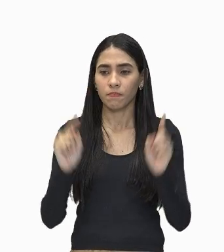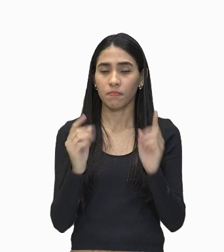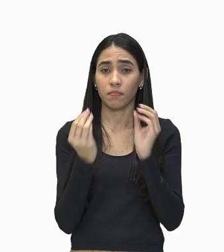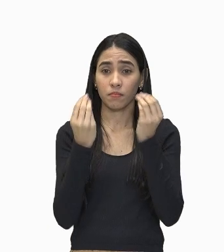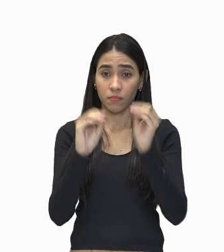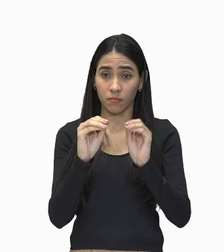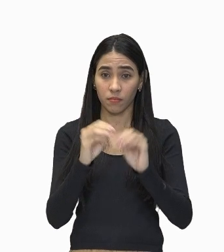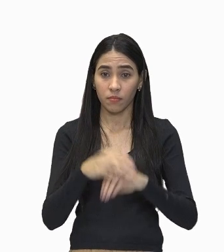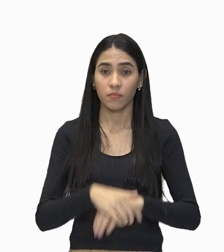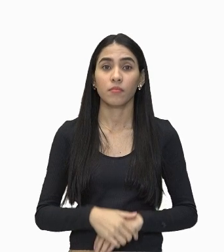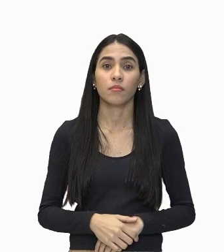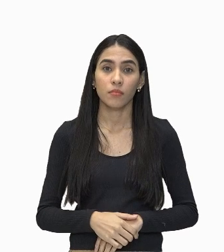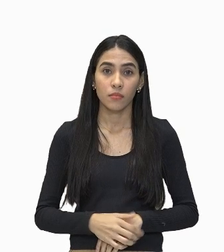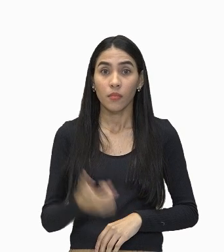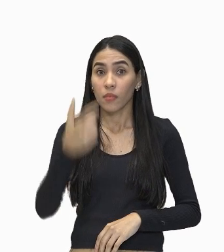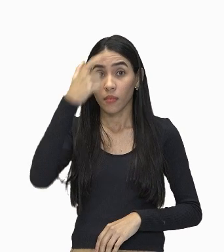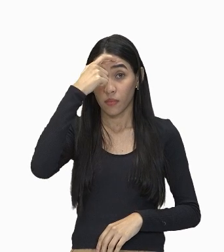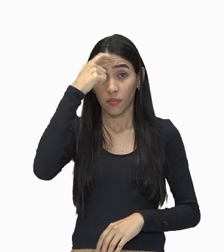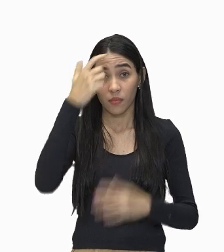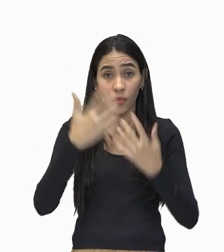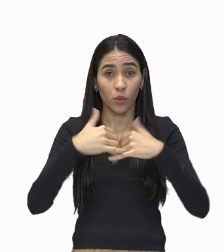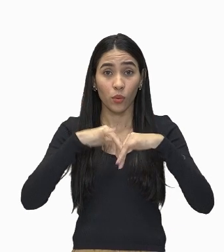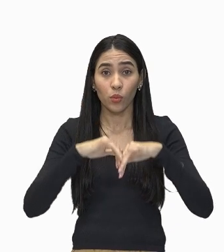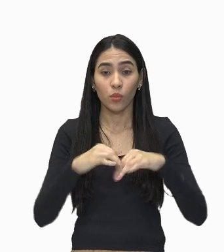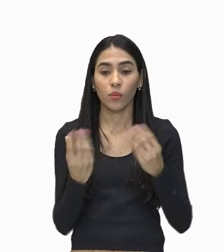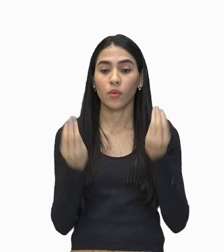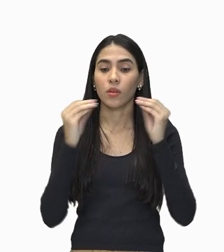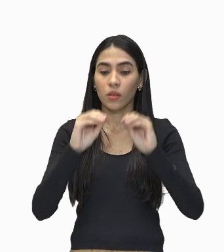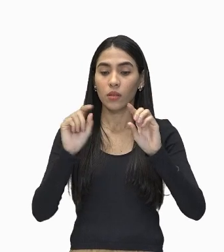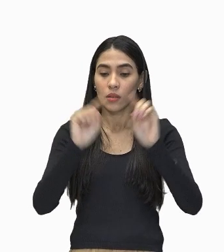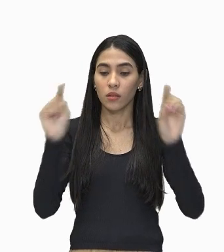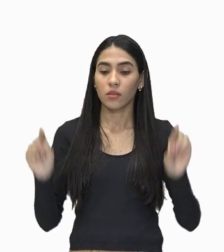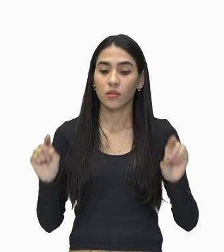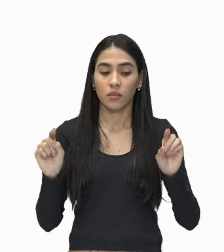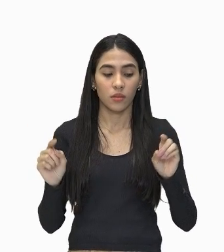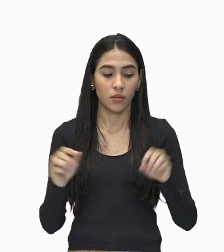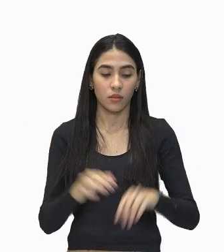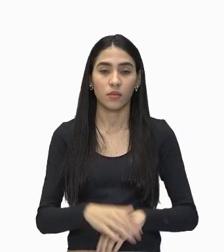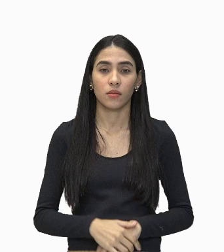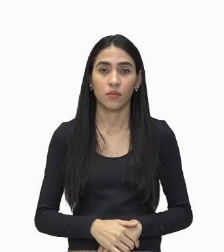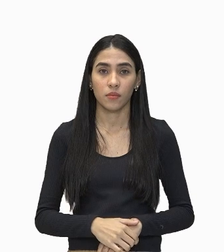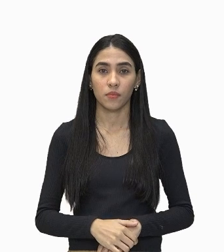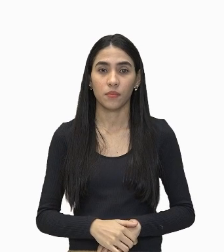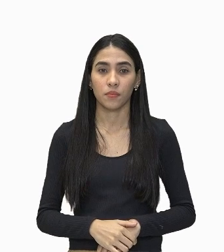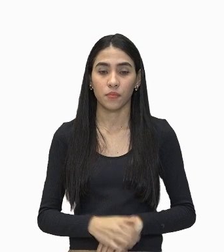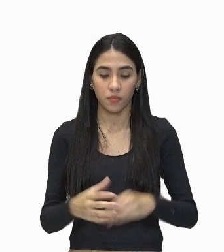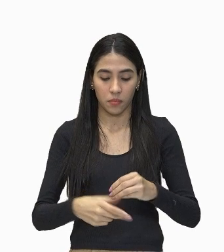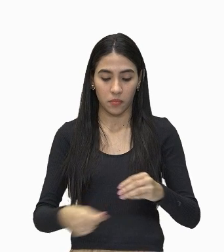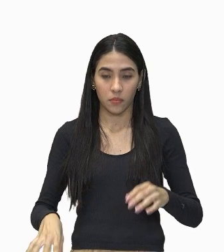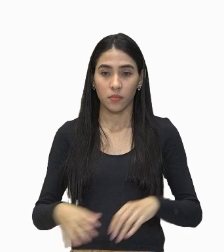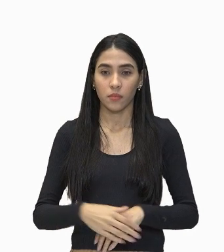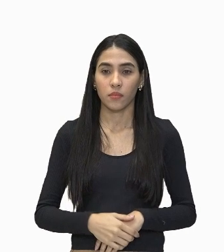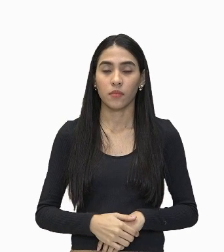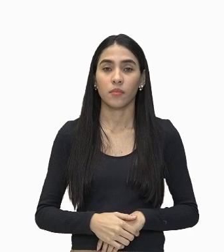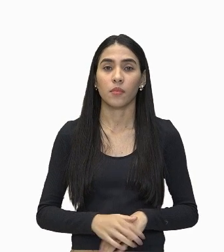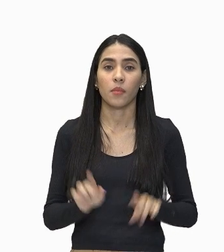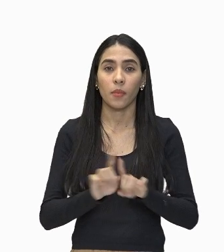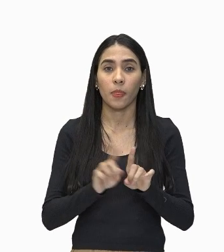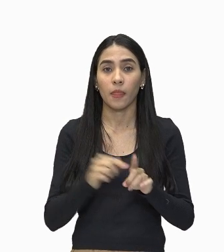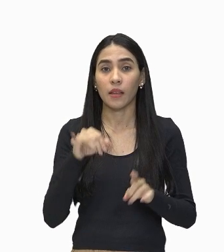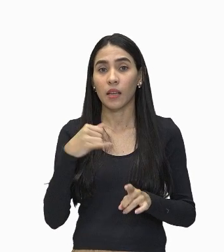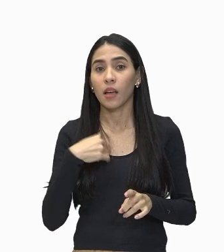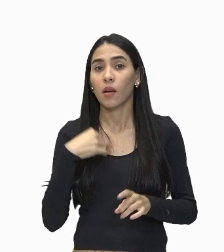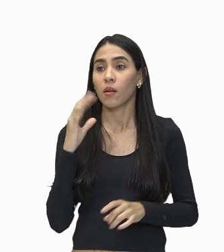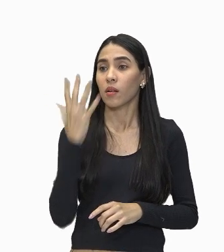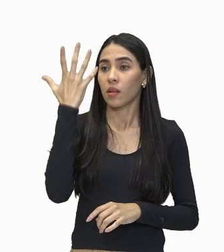Né? Coloca todo o seu juízo, tudo que você tem de juízo diante do fenômeno, você tem que colocar entre parênteses para você olhar o